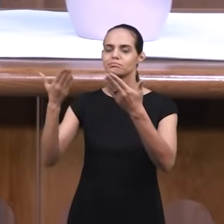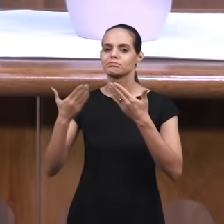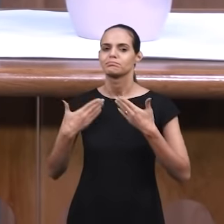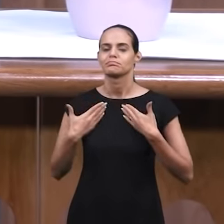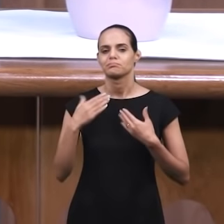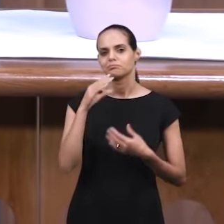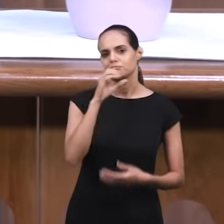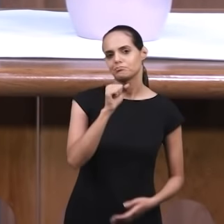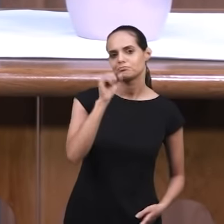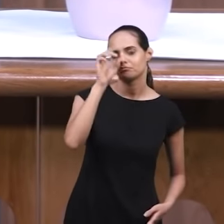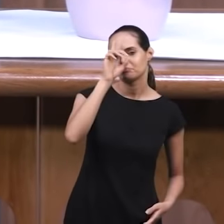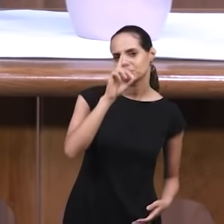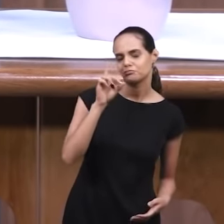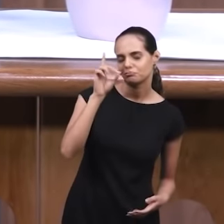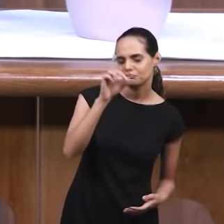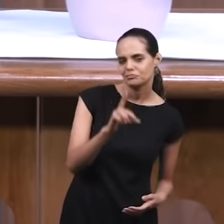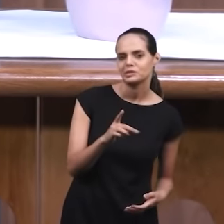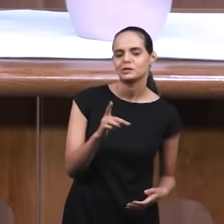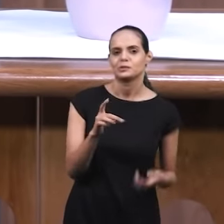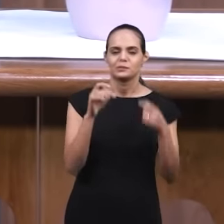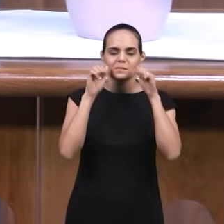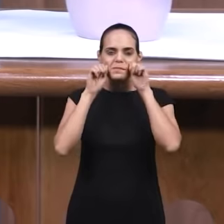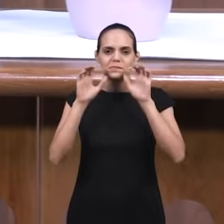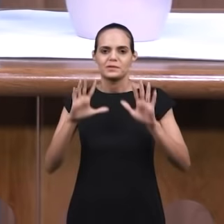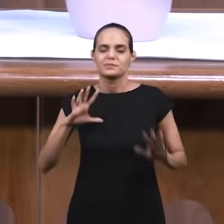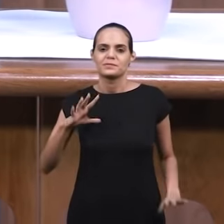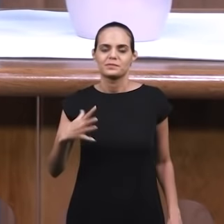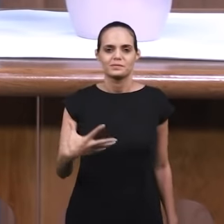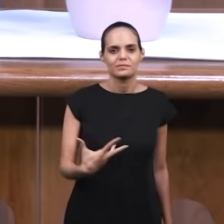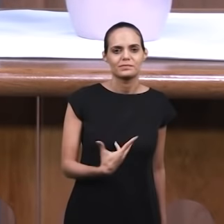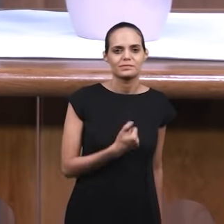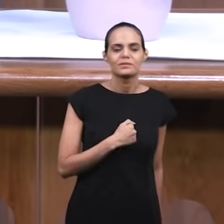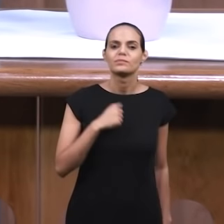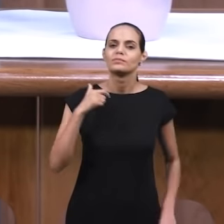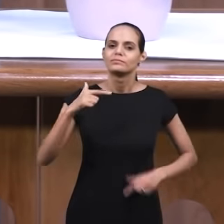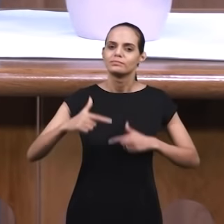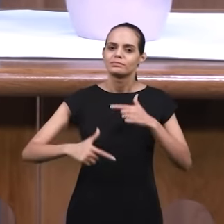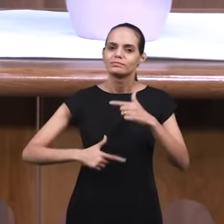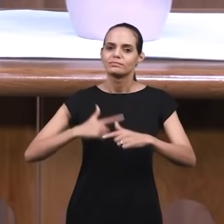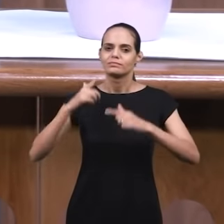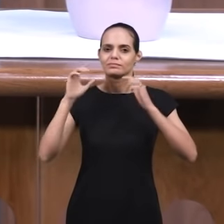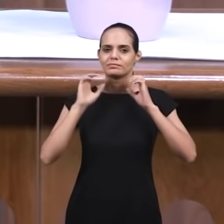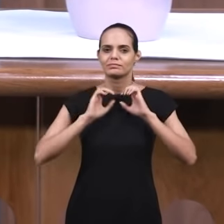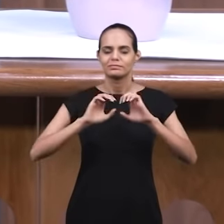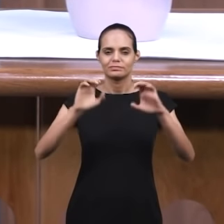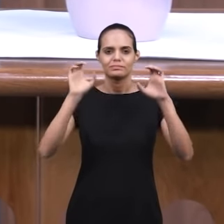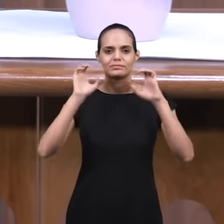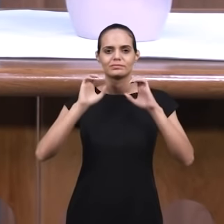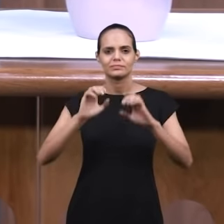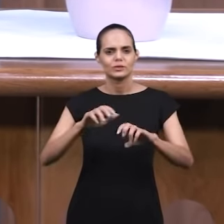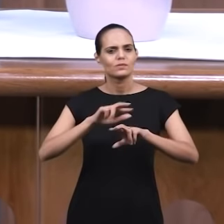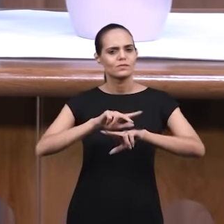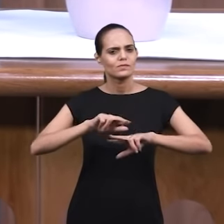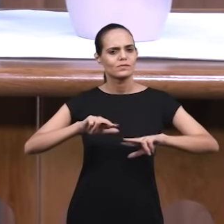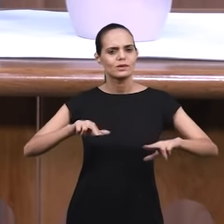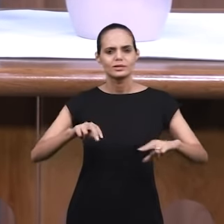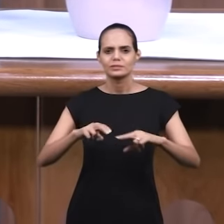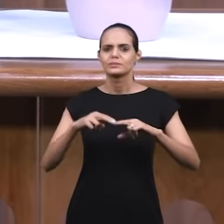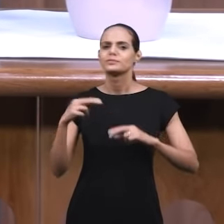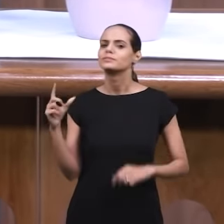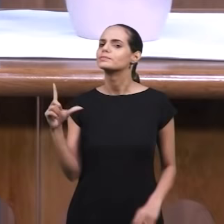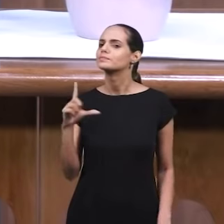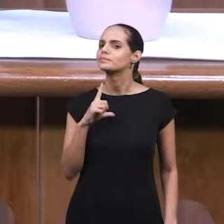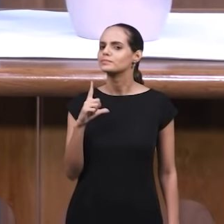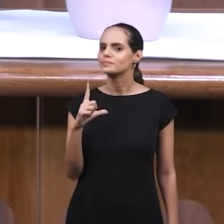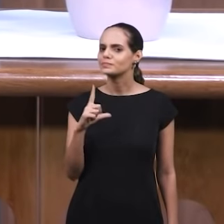semana, as bênçãos de grande salvação, aos trabalhos de evangelização e tantos outros motivos que